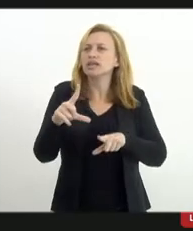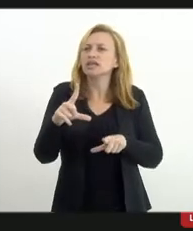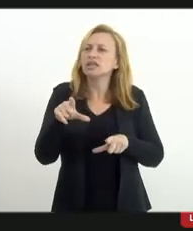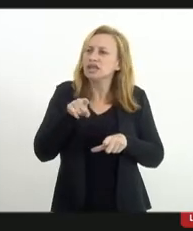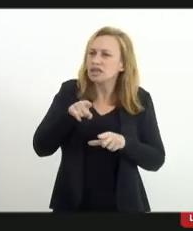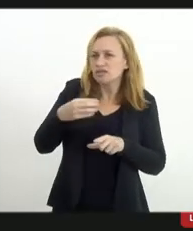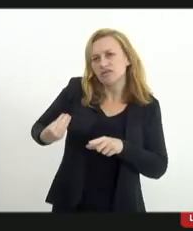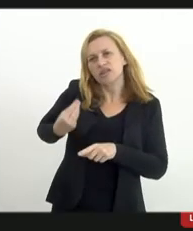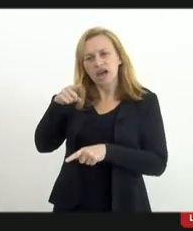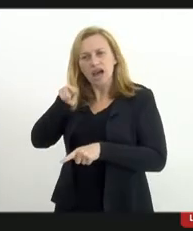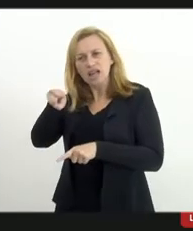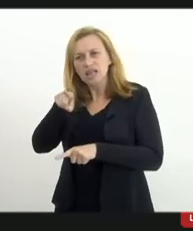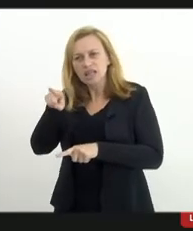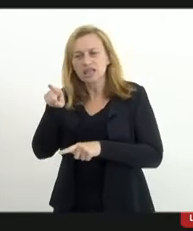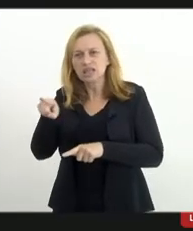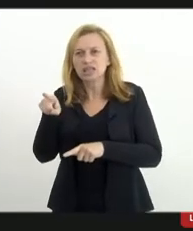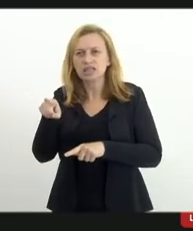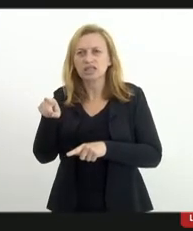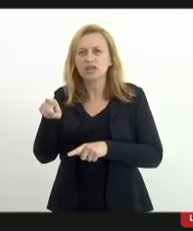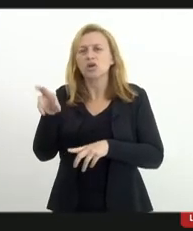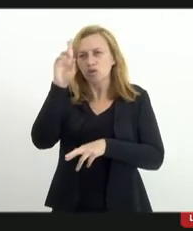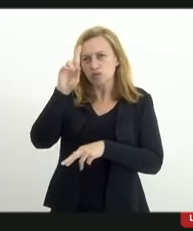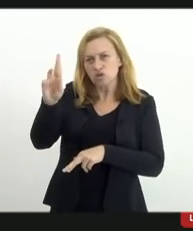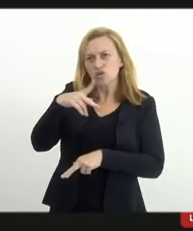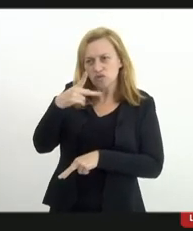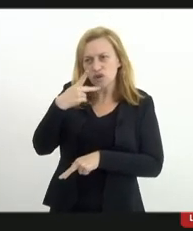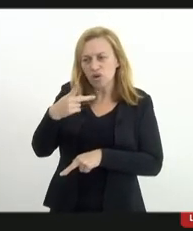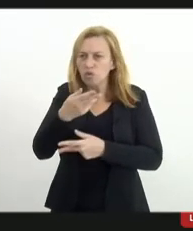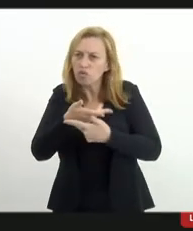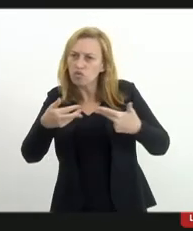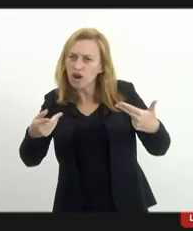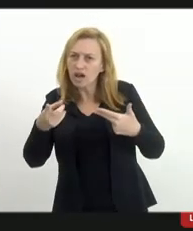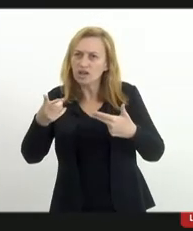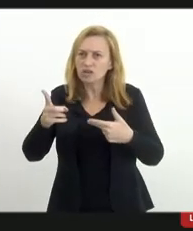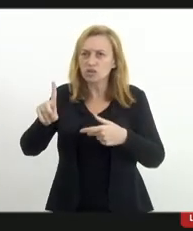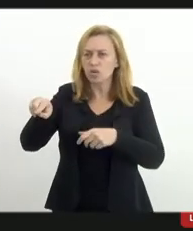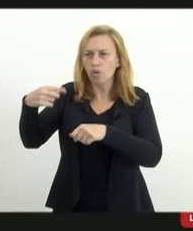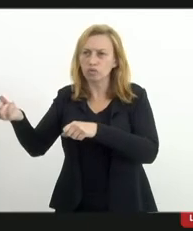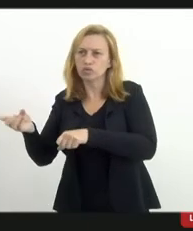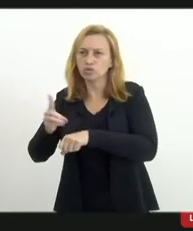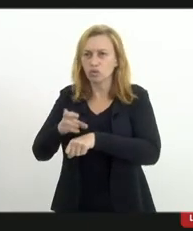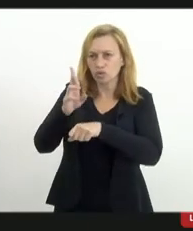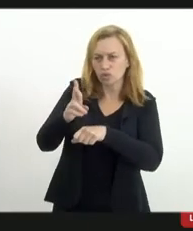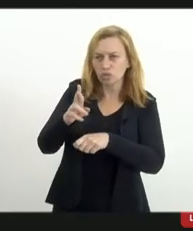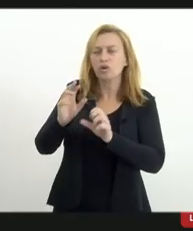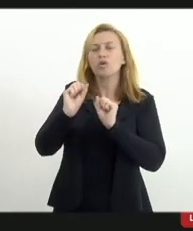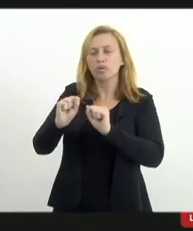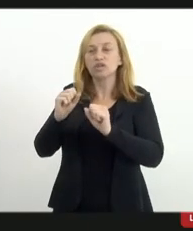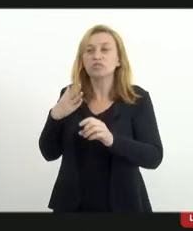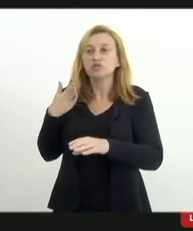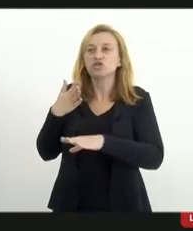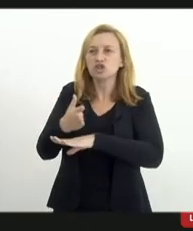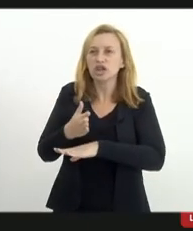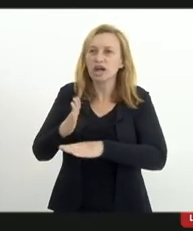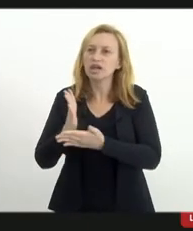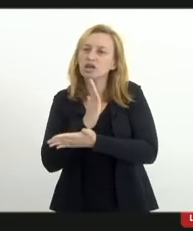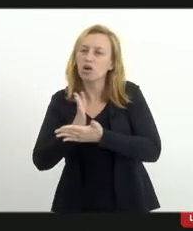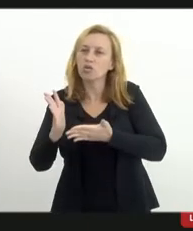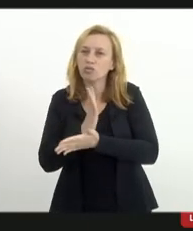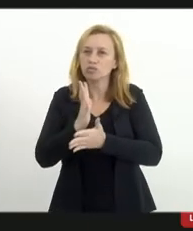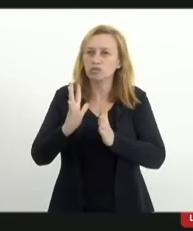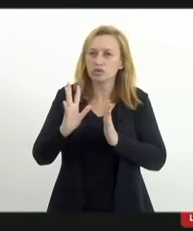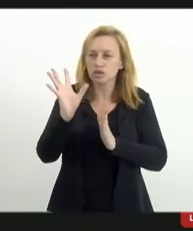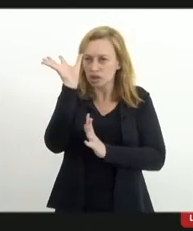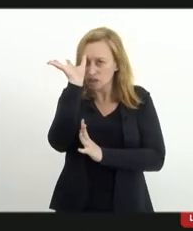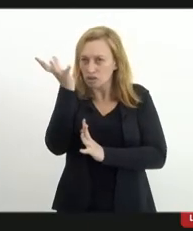estar ali como o senhor diz, né, com vários doutos, para ver se a gente consegue chegar em alguma conclusão. E